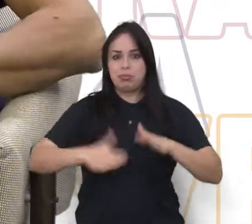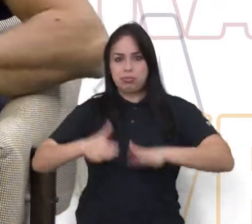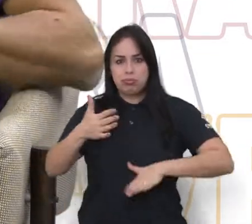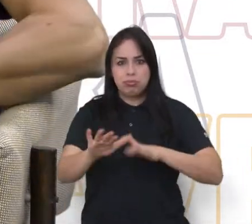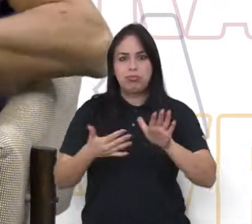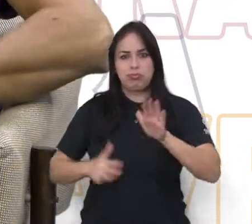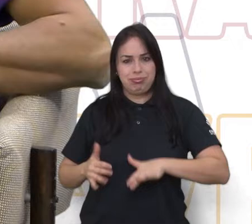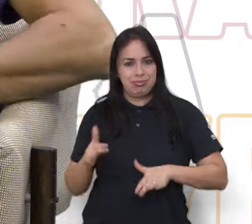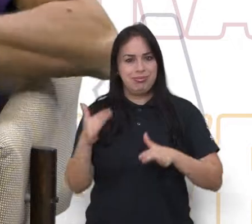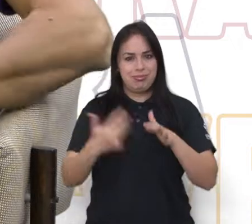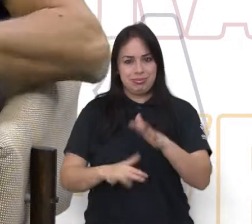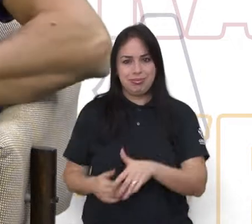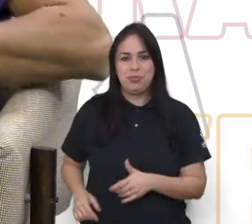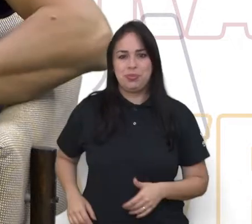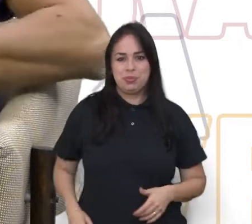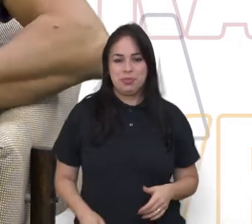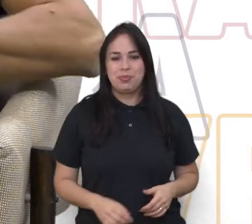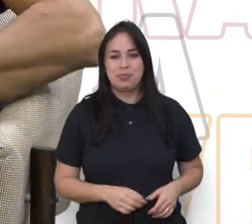musical.